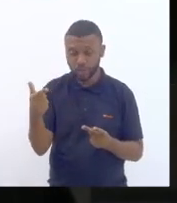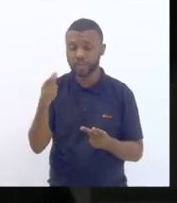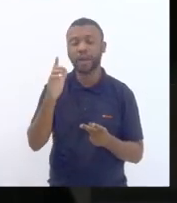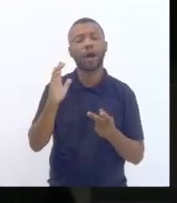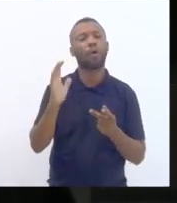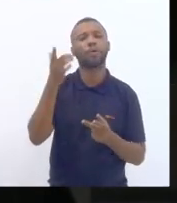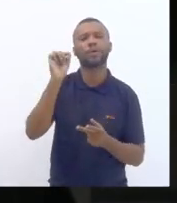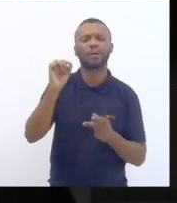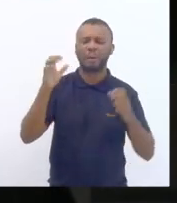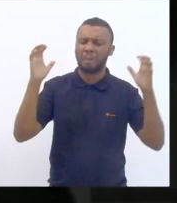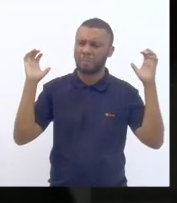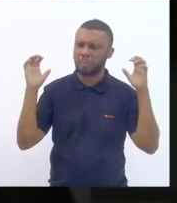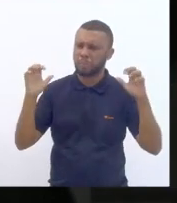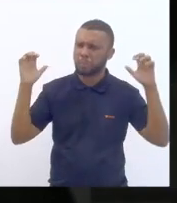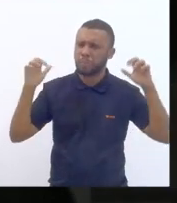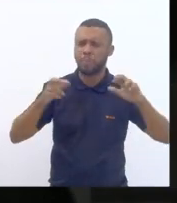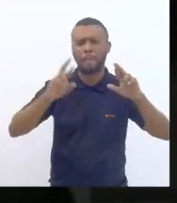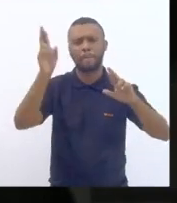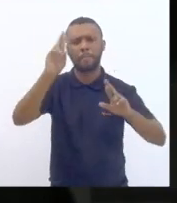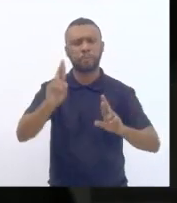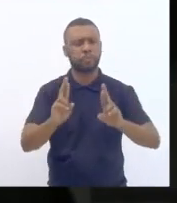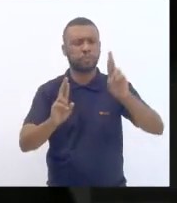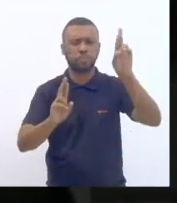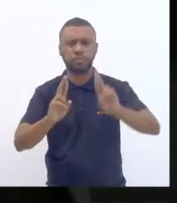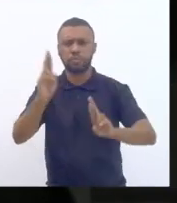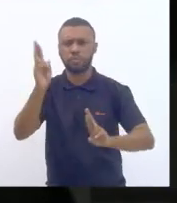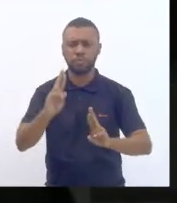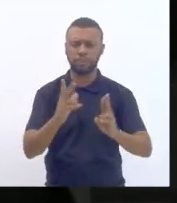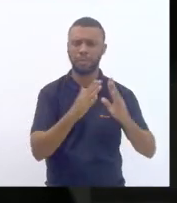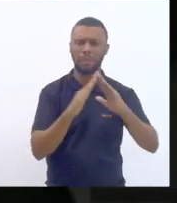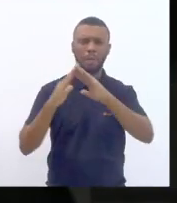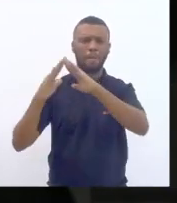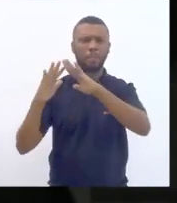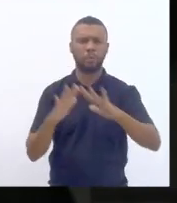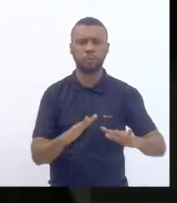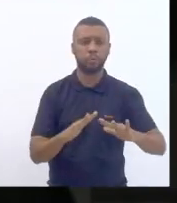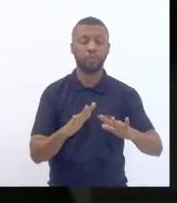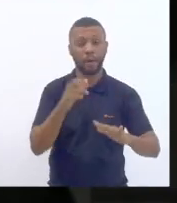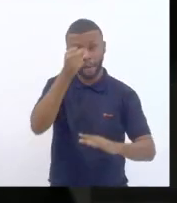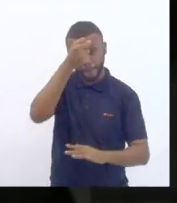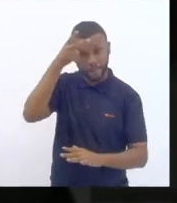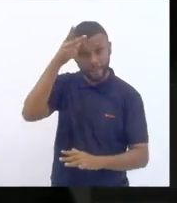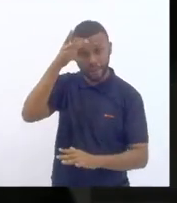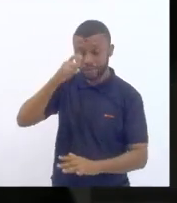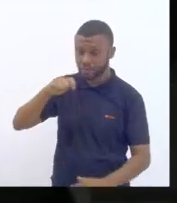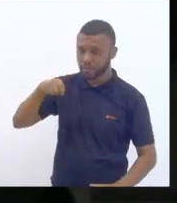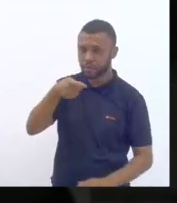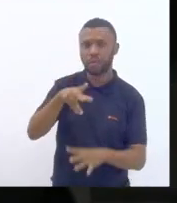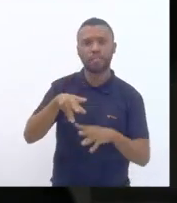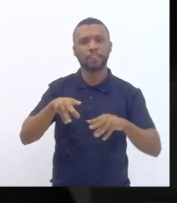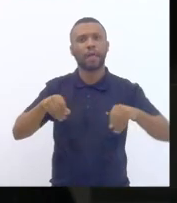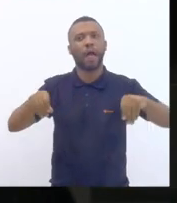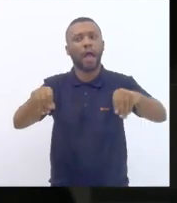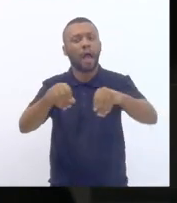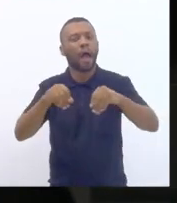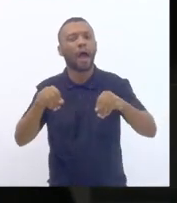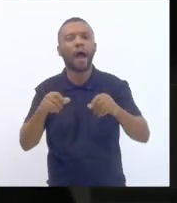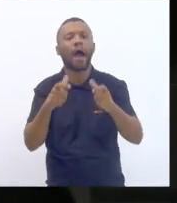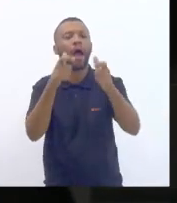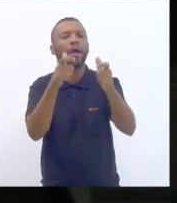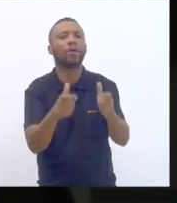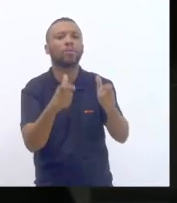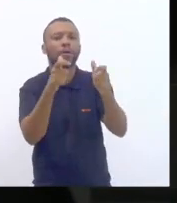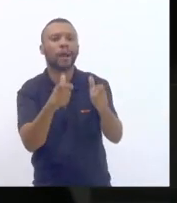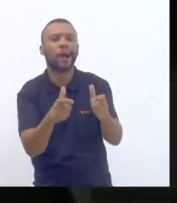serrana que até prefeitos titulam terras e em áreas